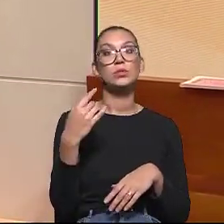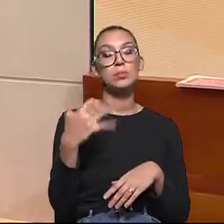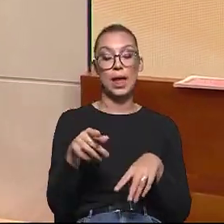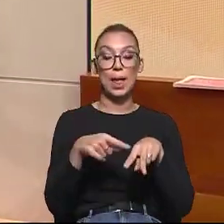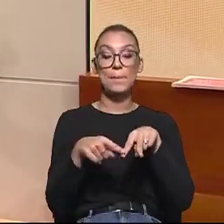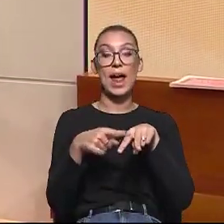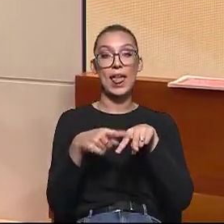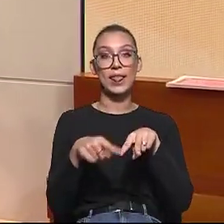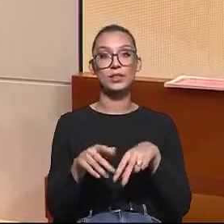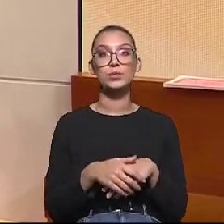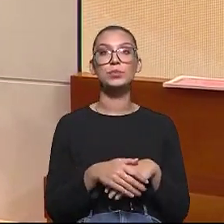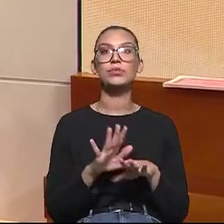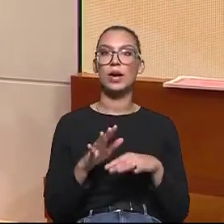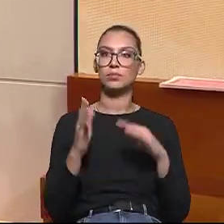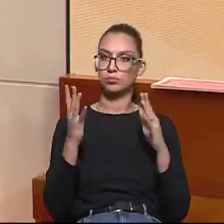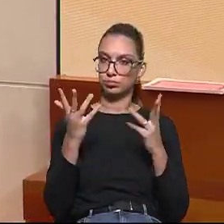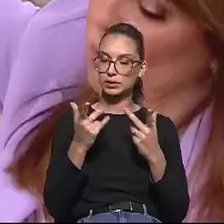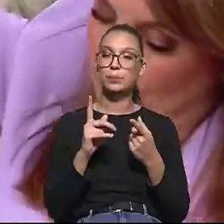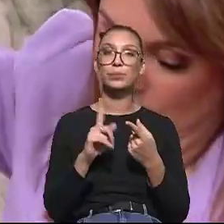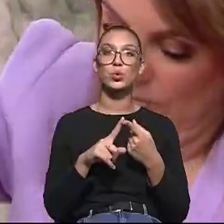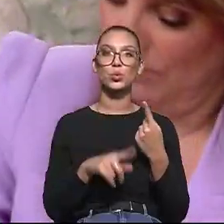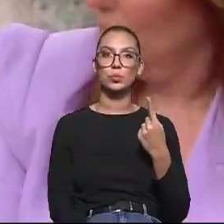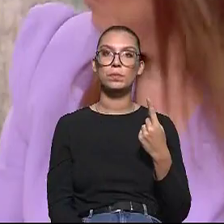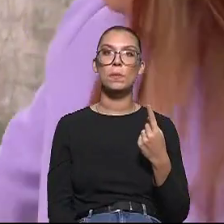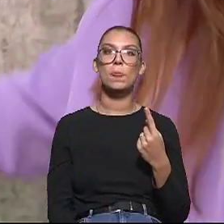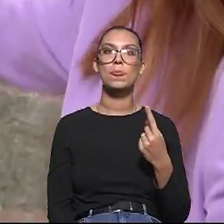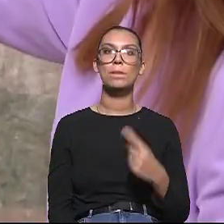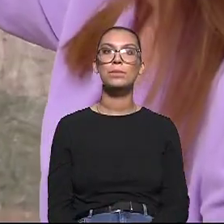perneiras. Mas vamos a isto, vamos?